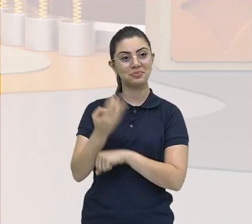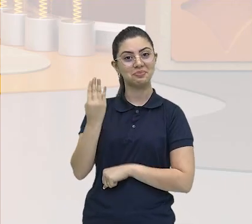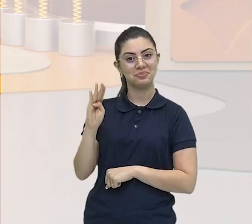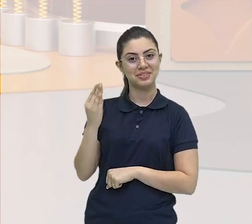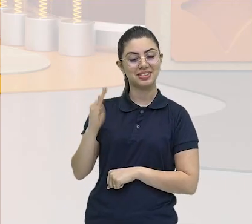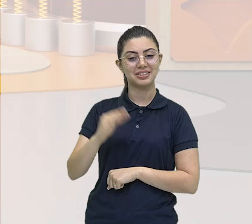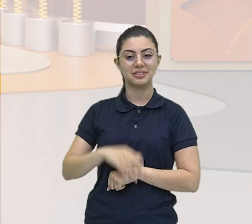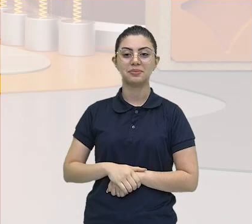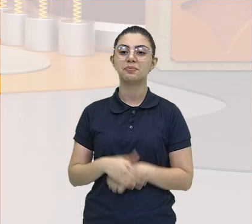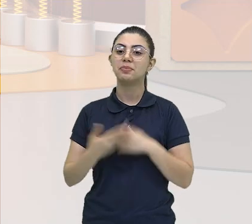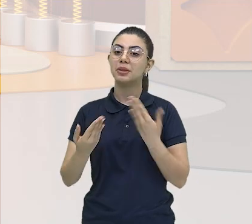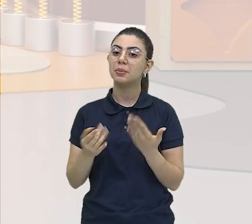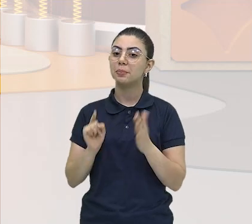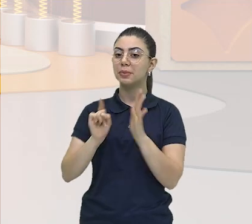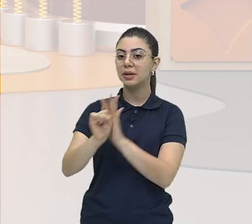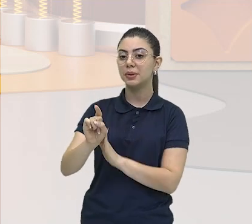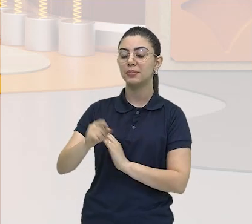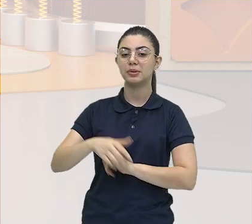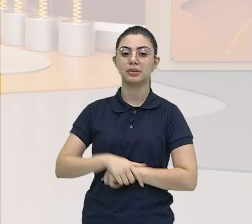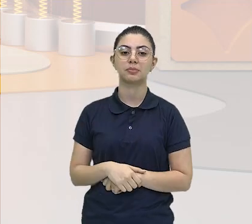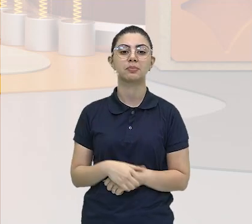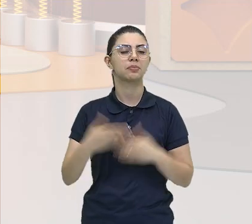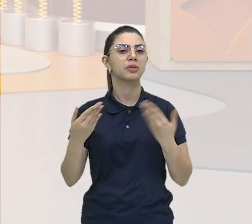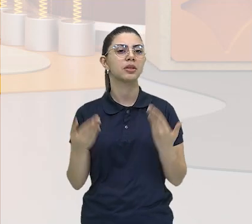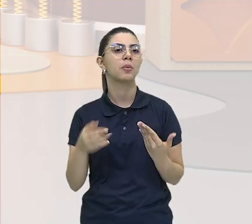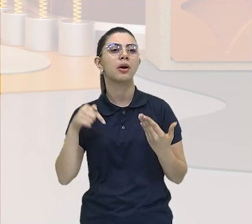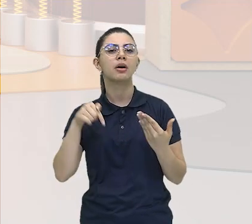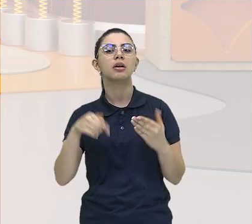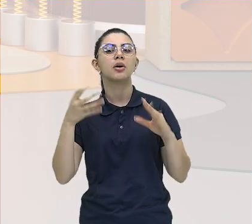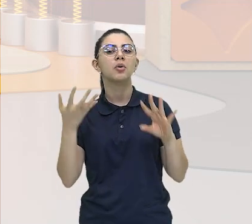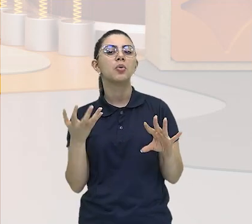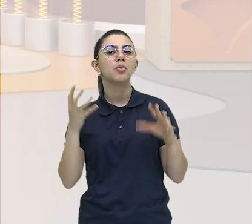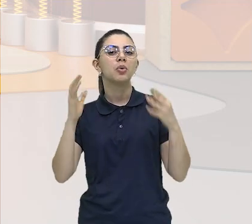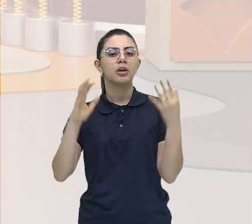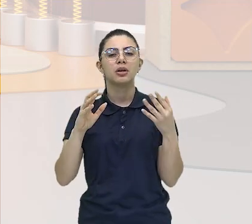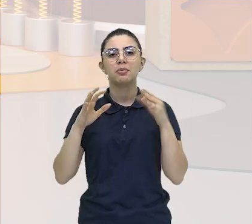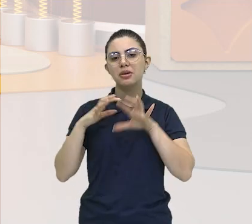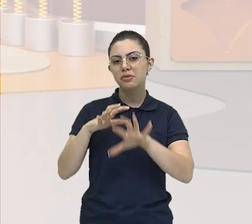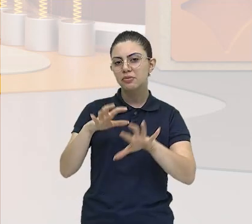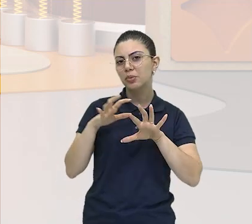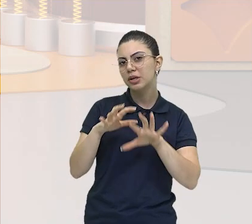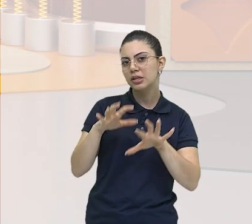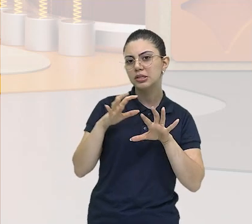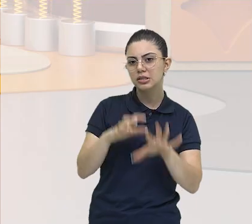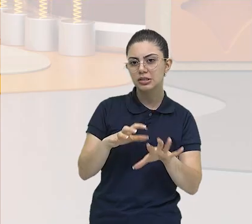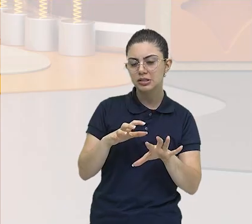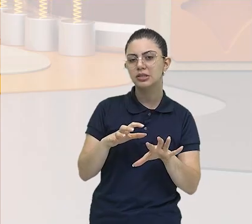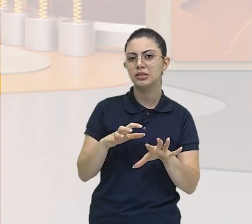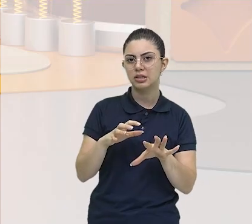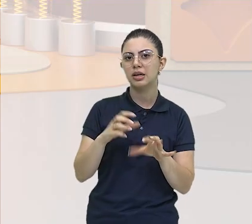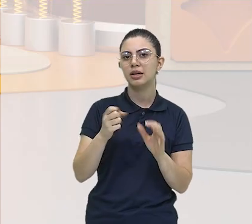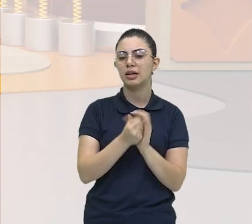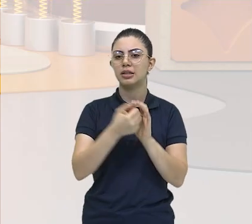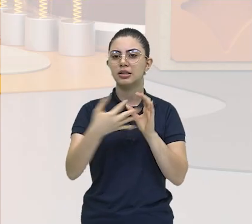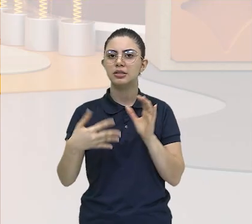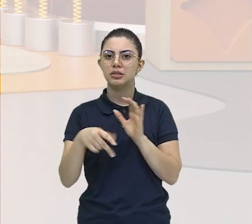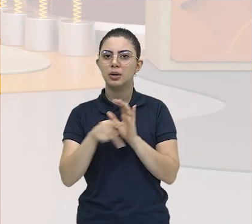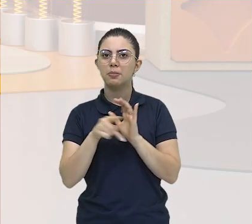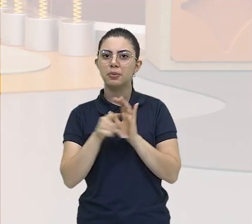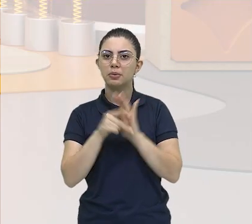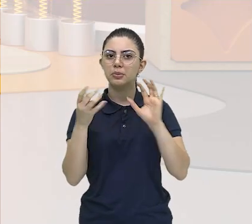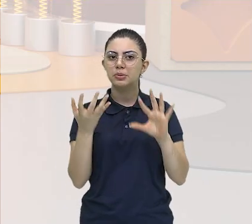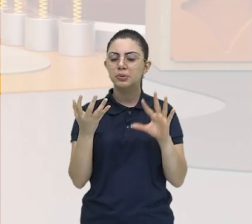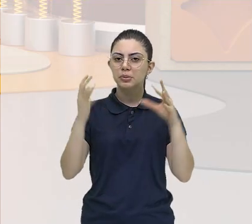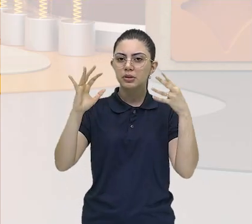Biologia. Professor Dyson, o clima, ele influencia os ciclos biológicos? Ele pode impactar